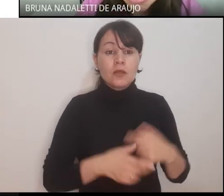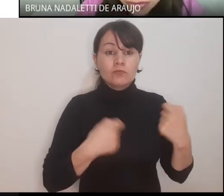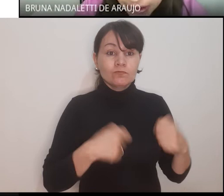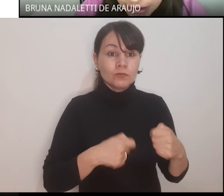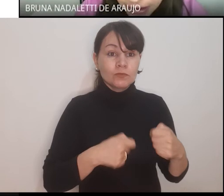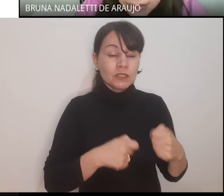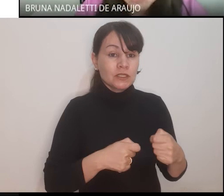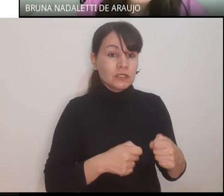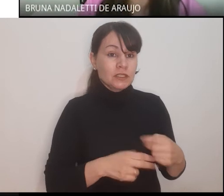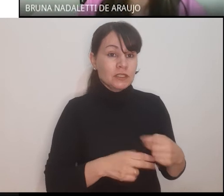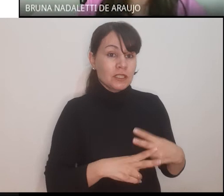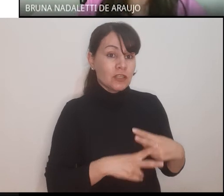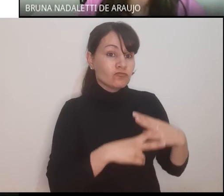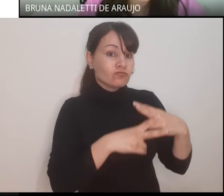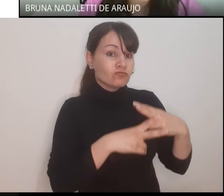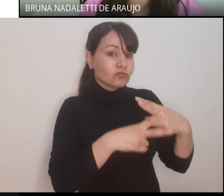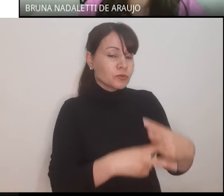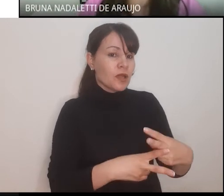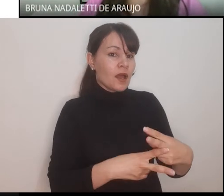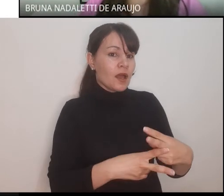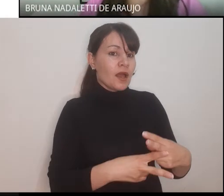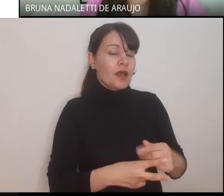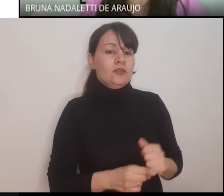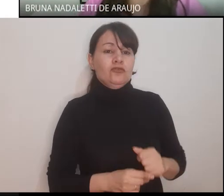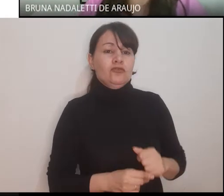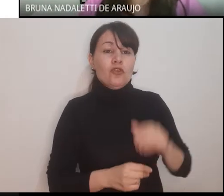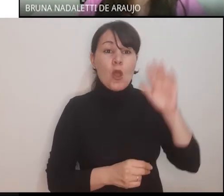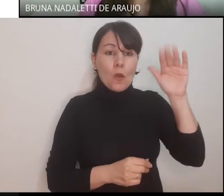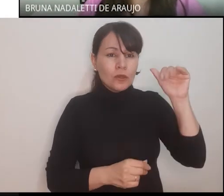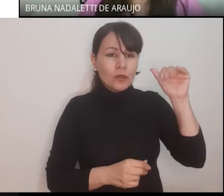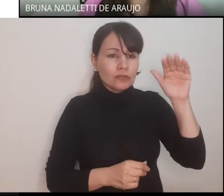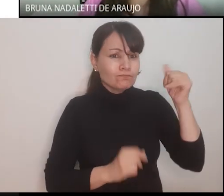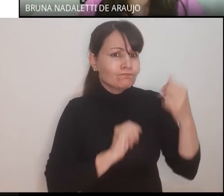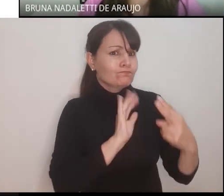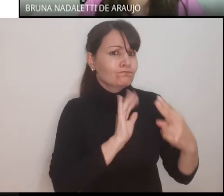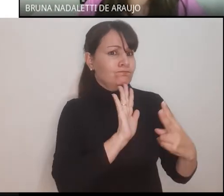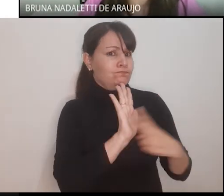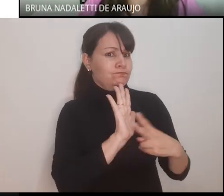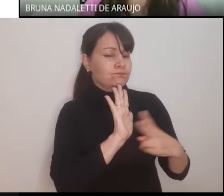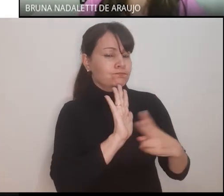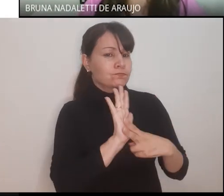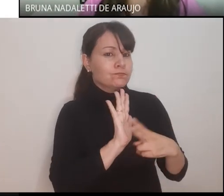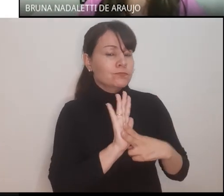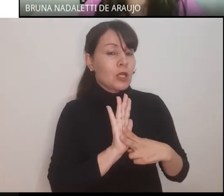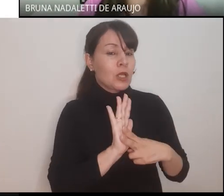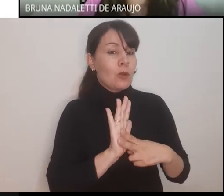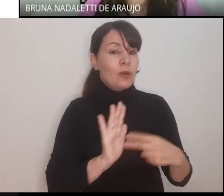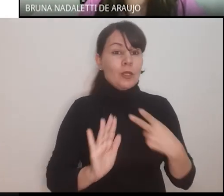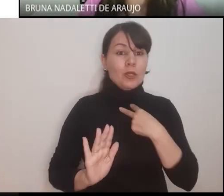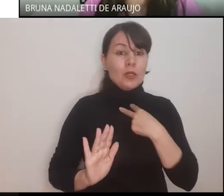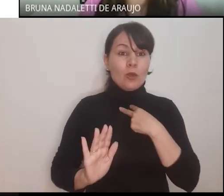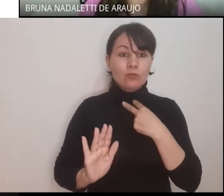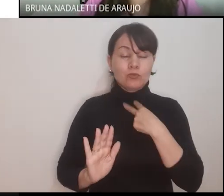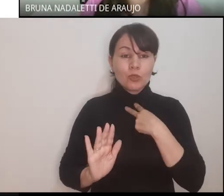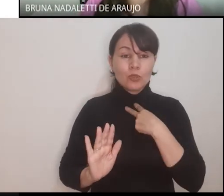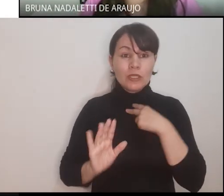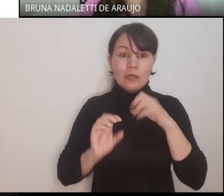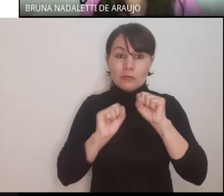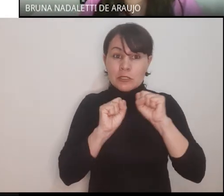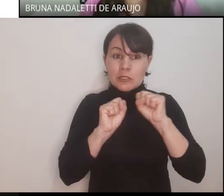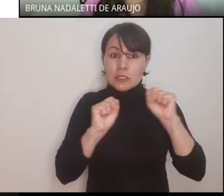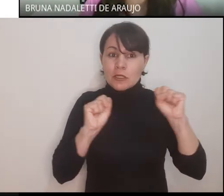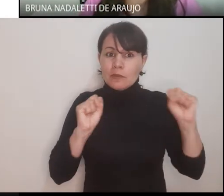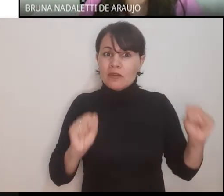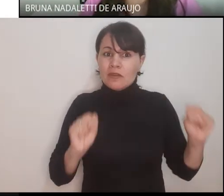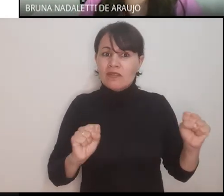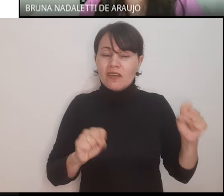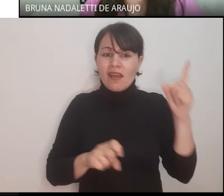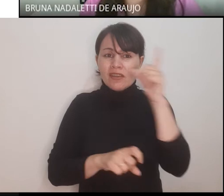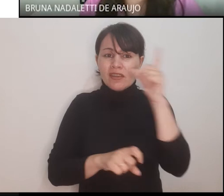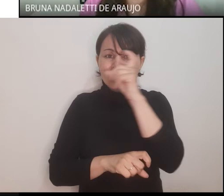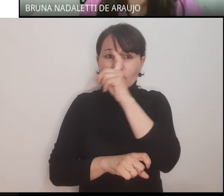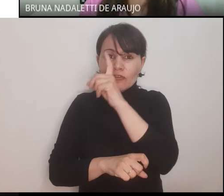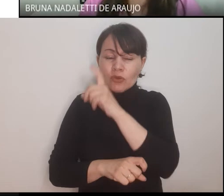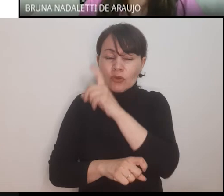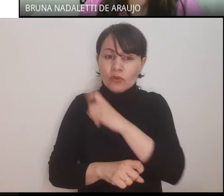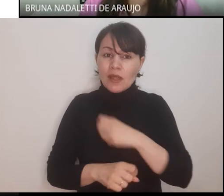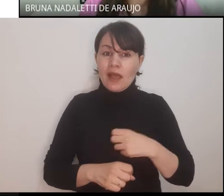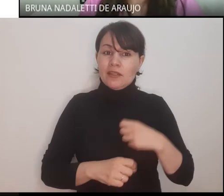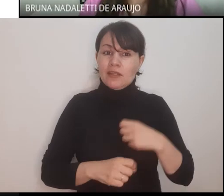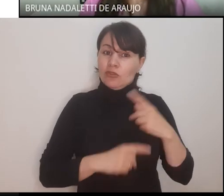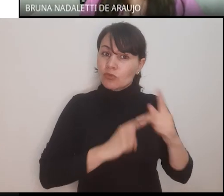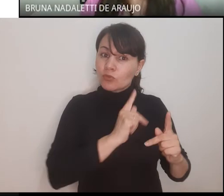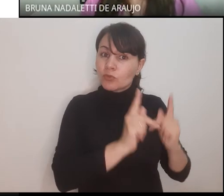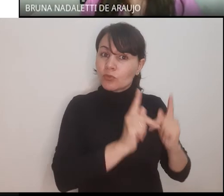aqui fica uma chamada de atenção para que a gente não simplifique a complexidade do